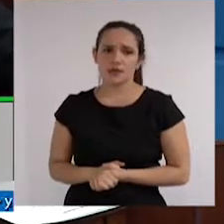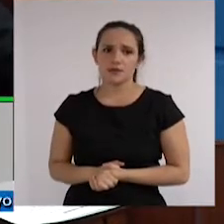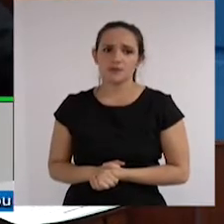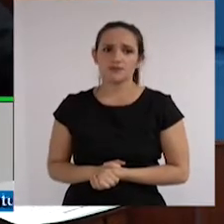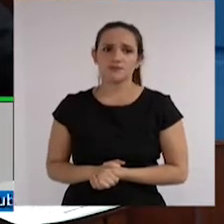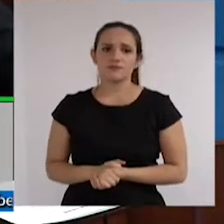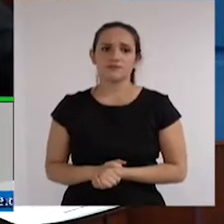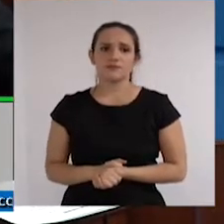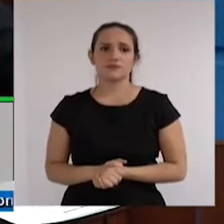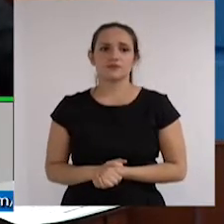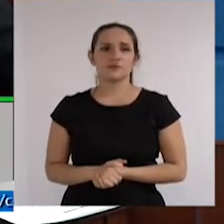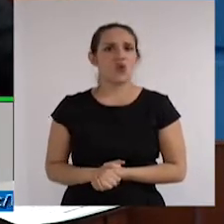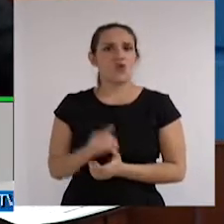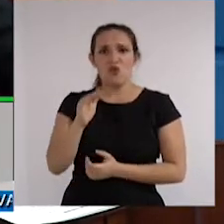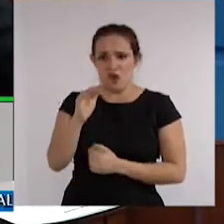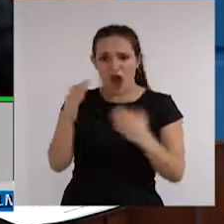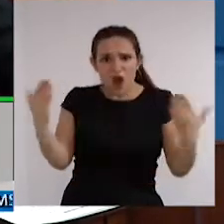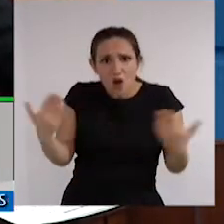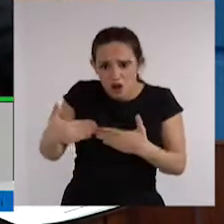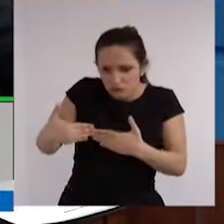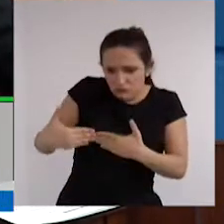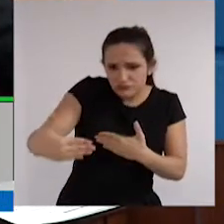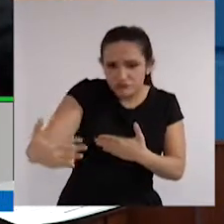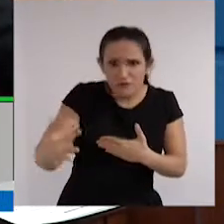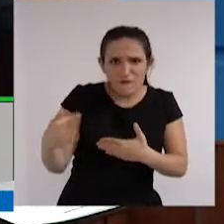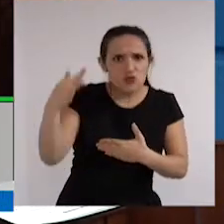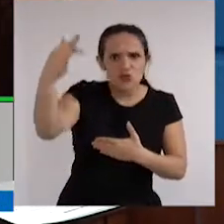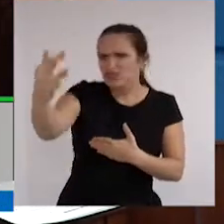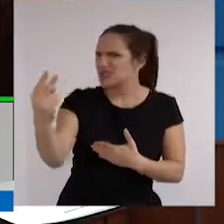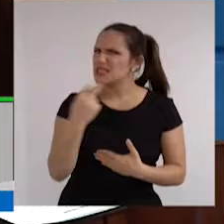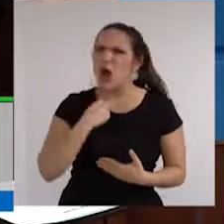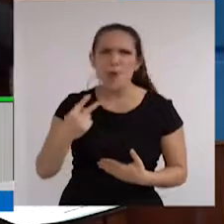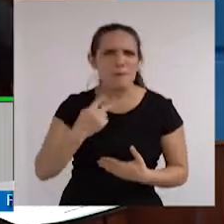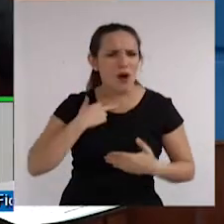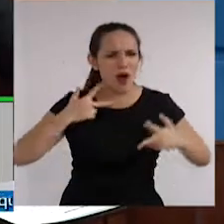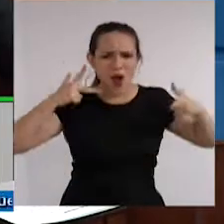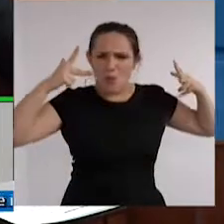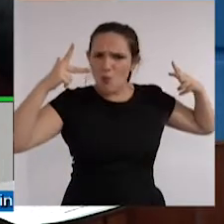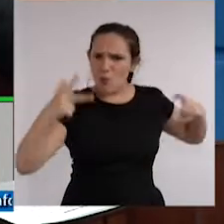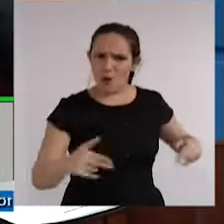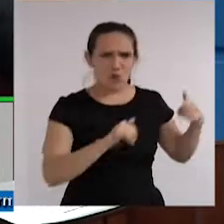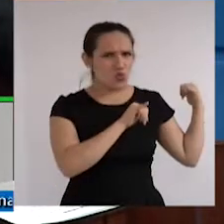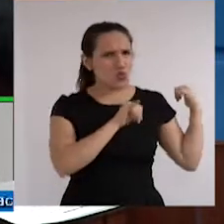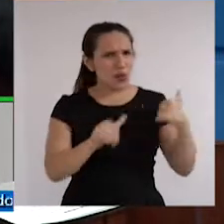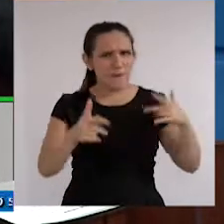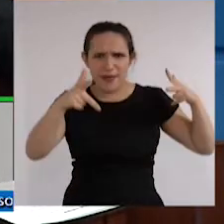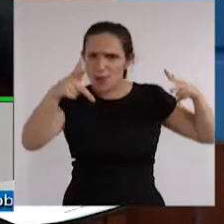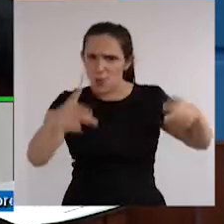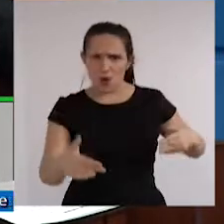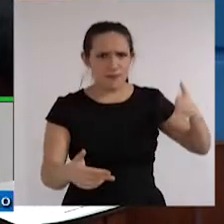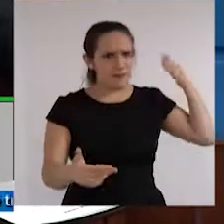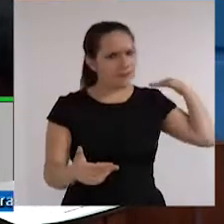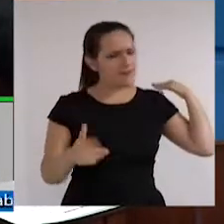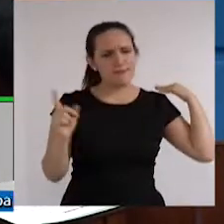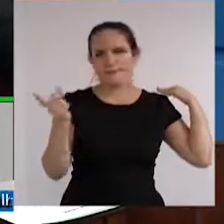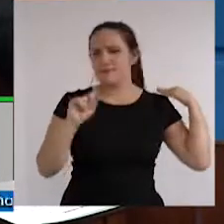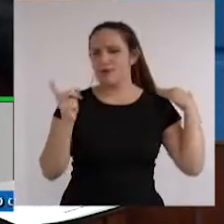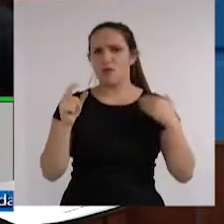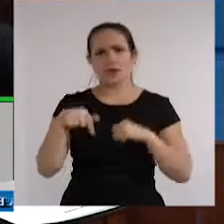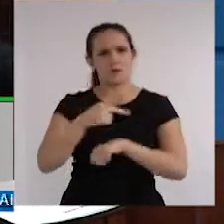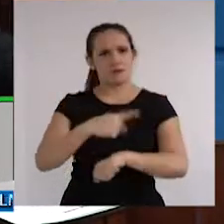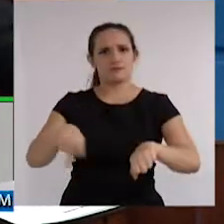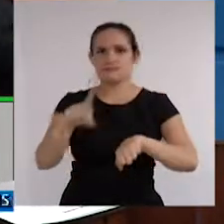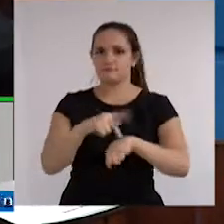para que no futuro nunca mais aconteça esse tipo de situação em nosso país, já